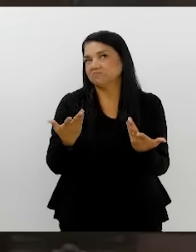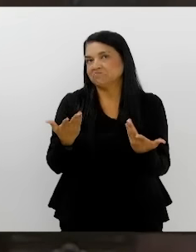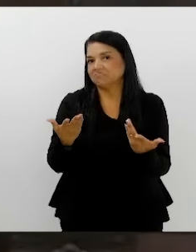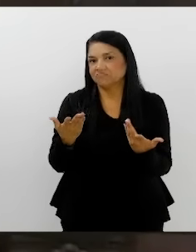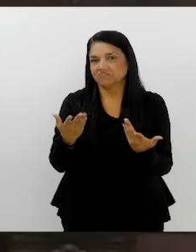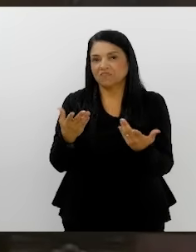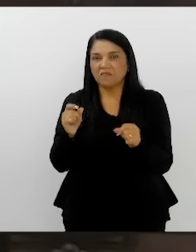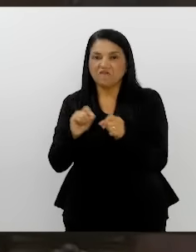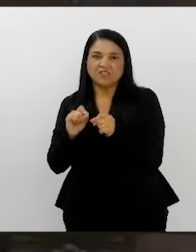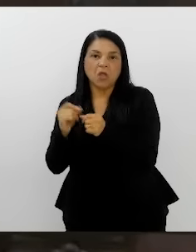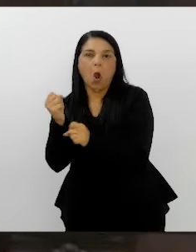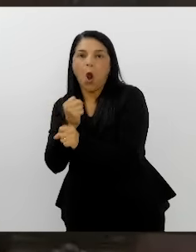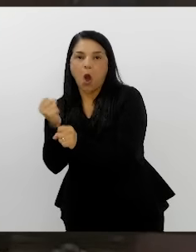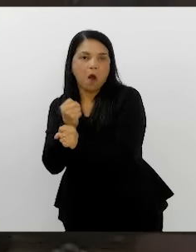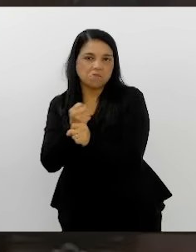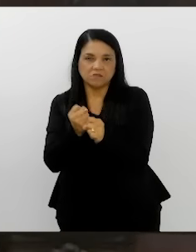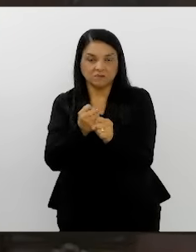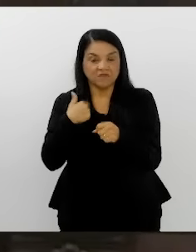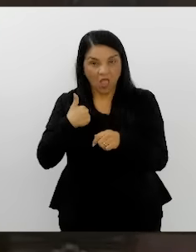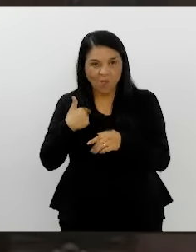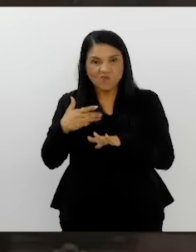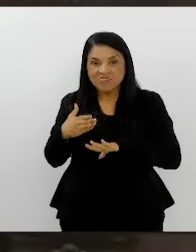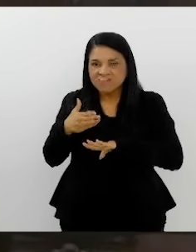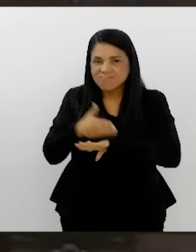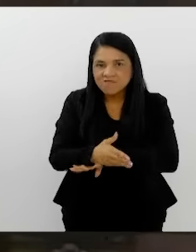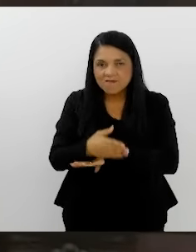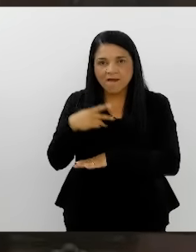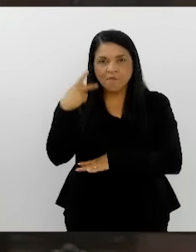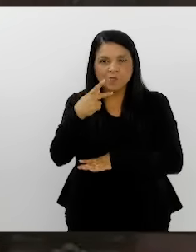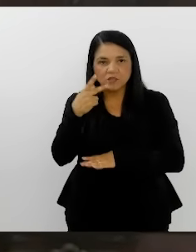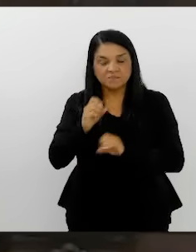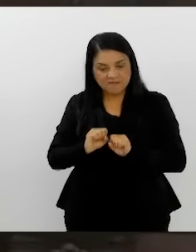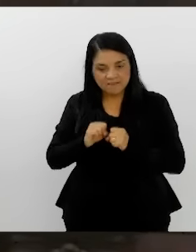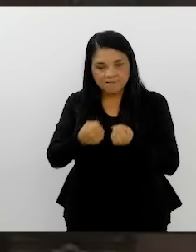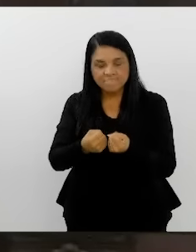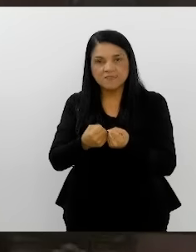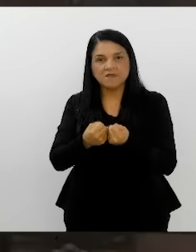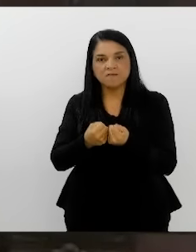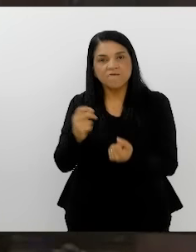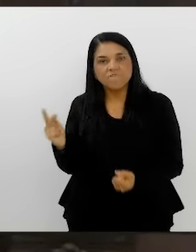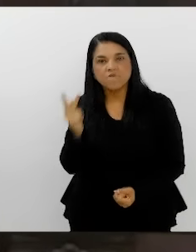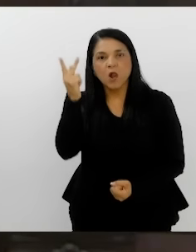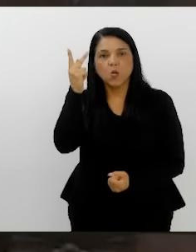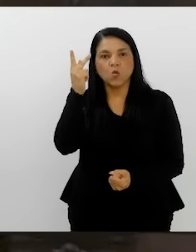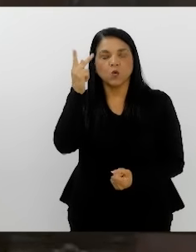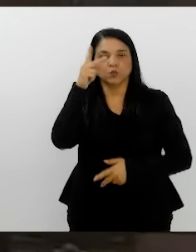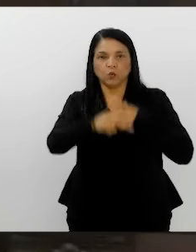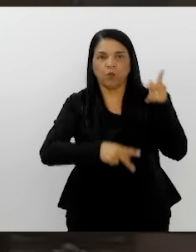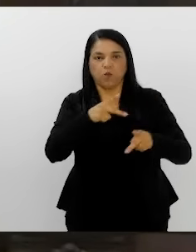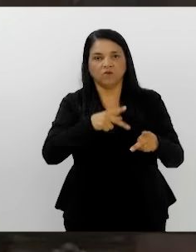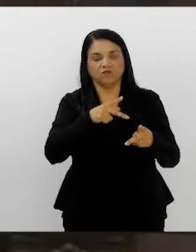fazer obras, eu entrei na política para defender os princípios e valores do povo de Deus nessa terra. Há poucos dias a gente